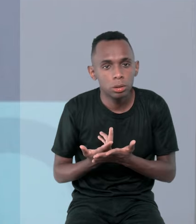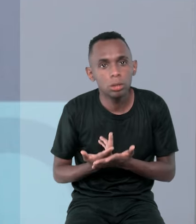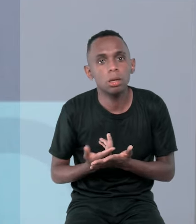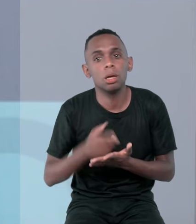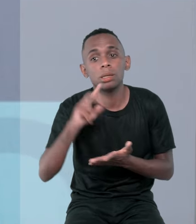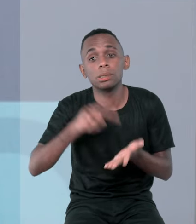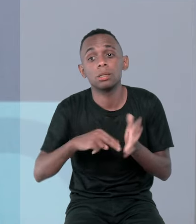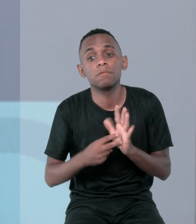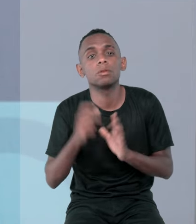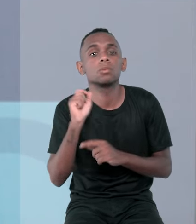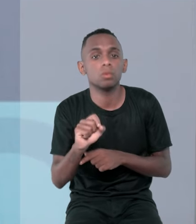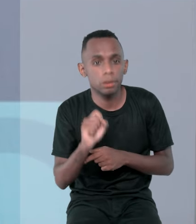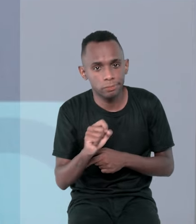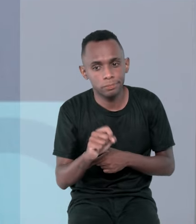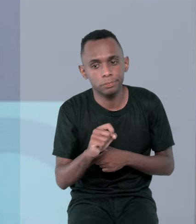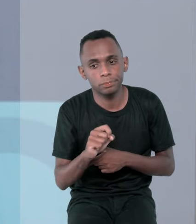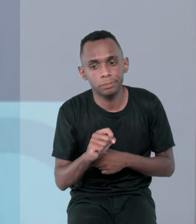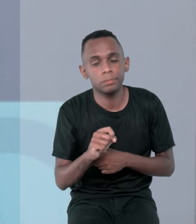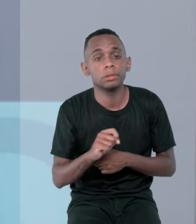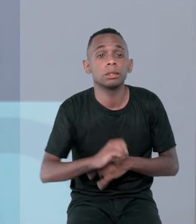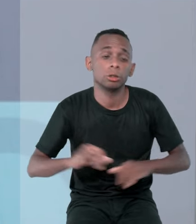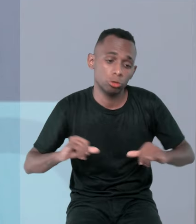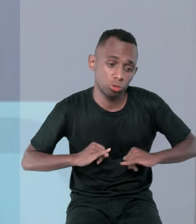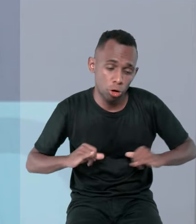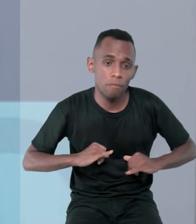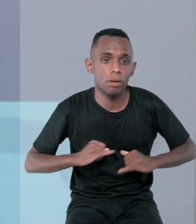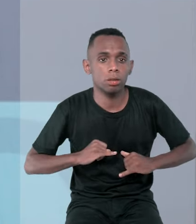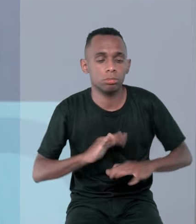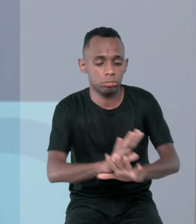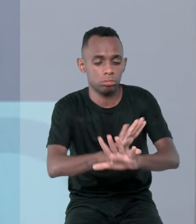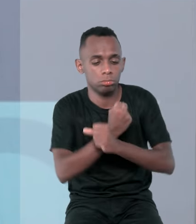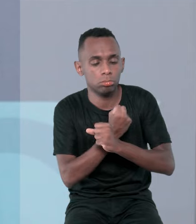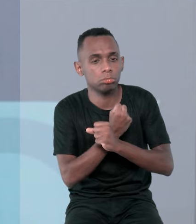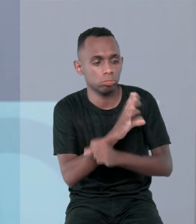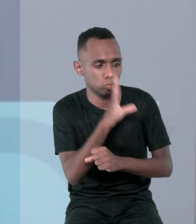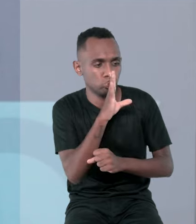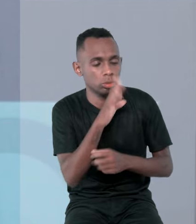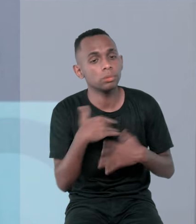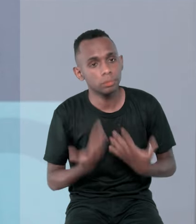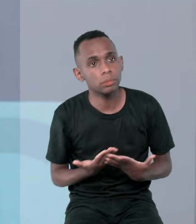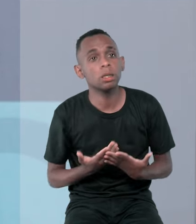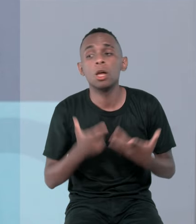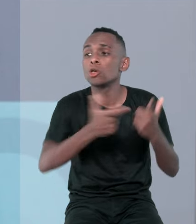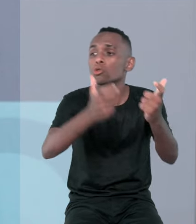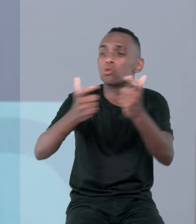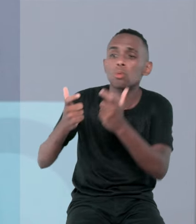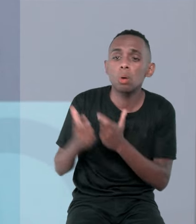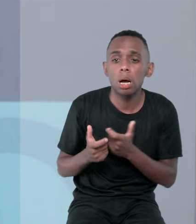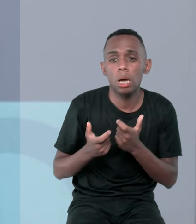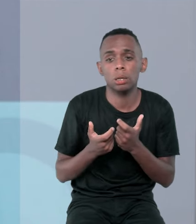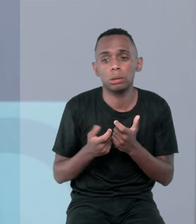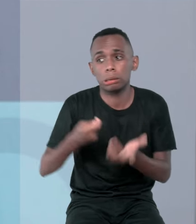ele acaba, de alguma forma, sofrendo algum tipo de retaliação. Né? Então, em lugares conservadores, eles não